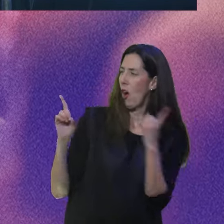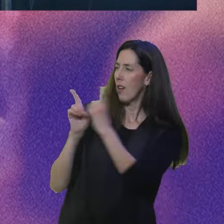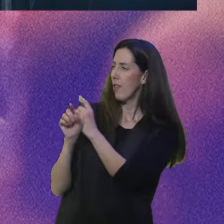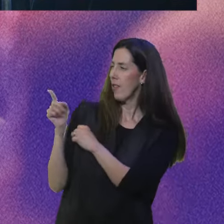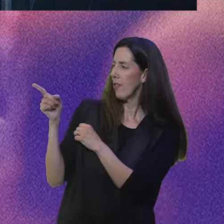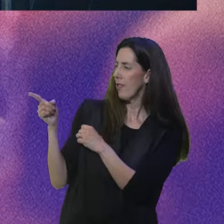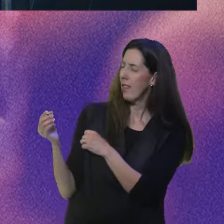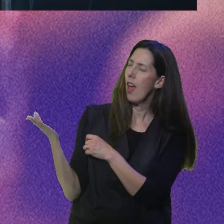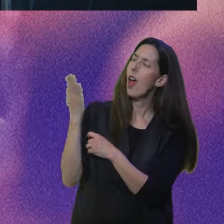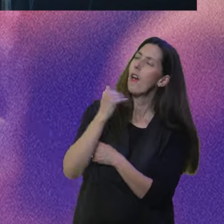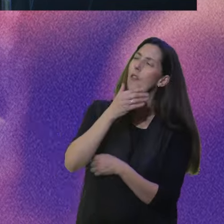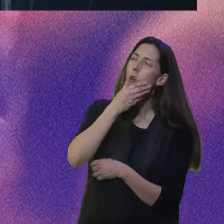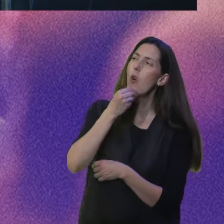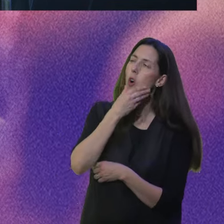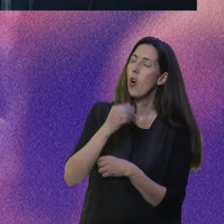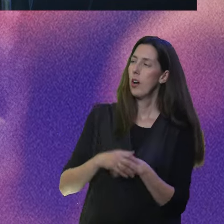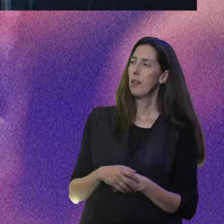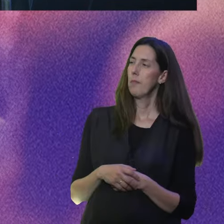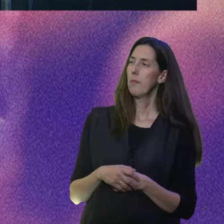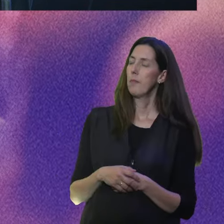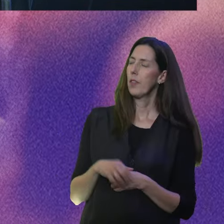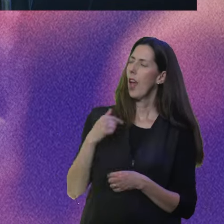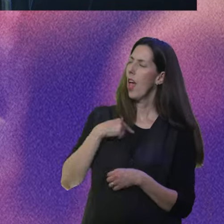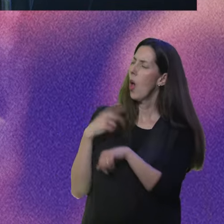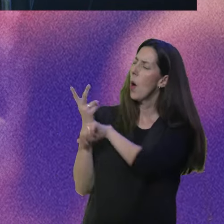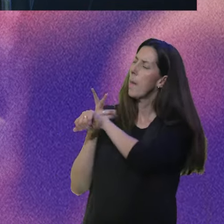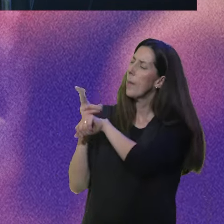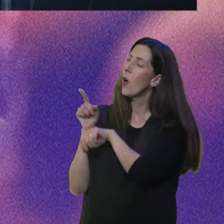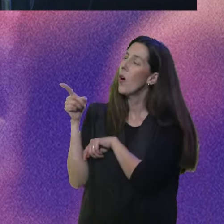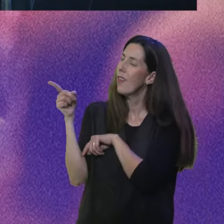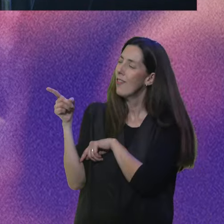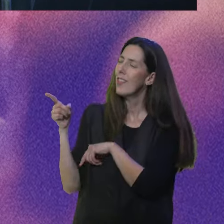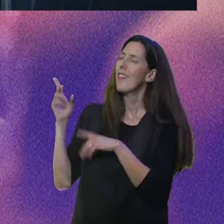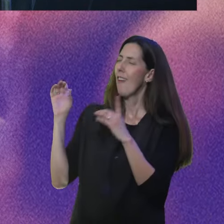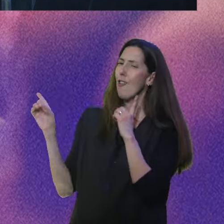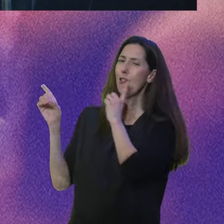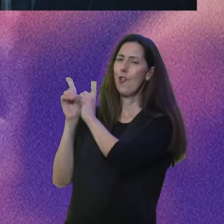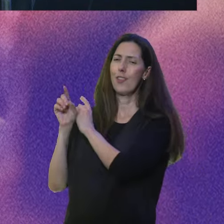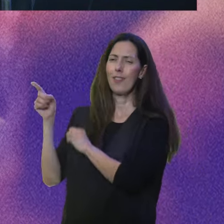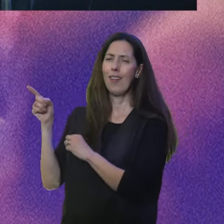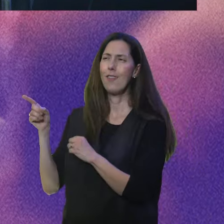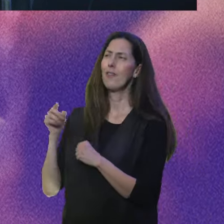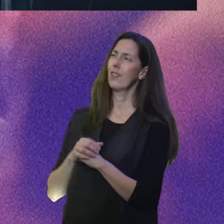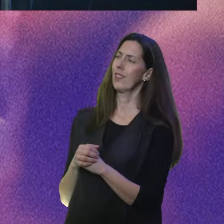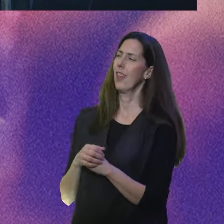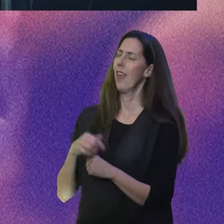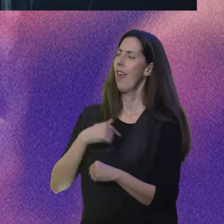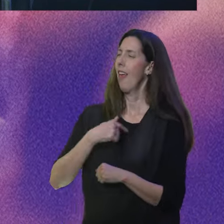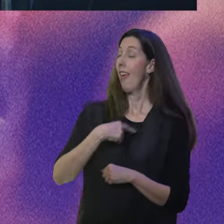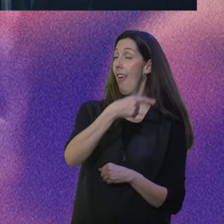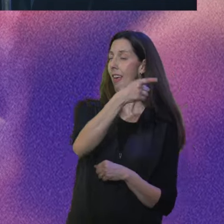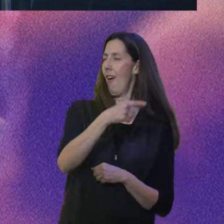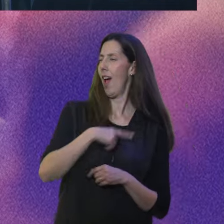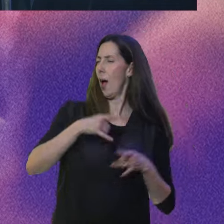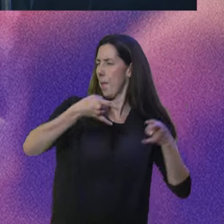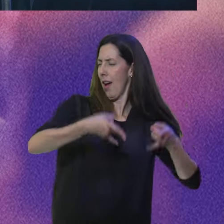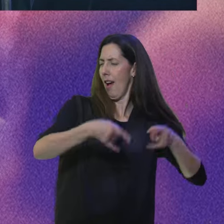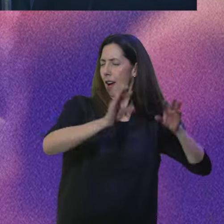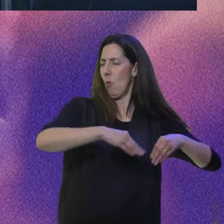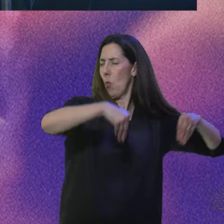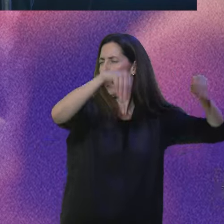meu varão. Vim à sua procura e o encontrei. Estendi sobre o meu leito coxas de linho fino